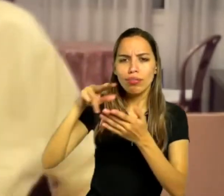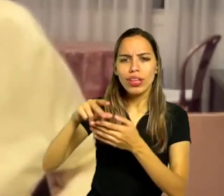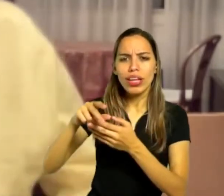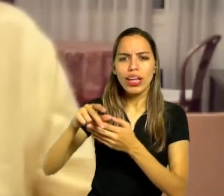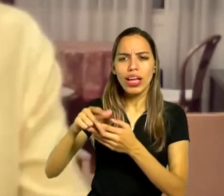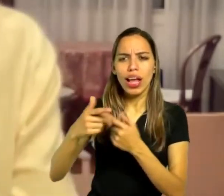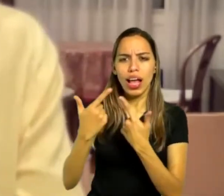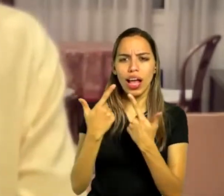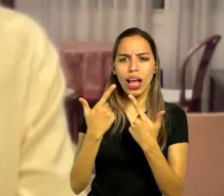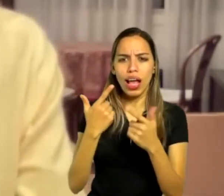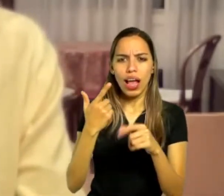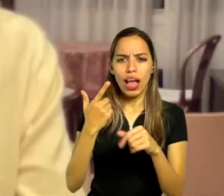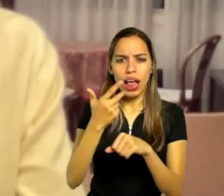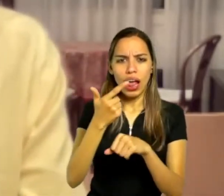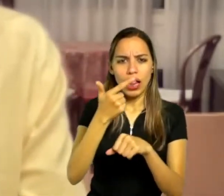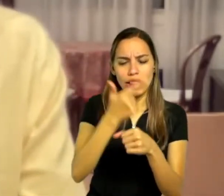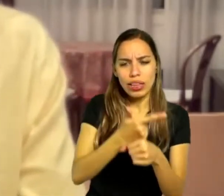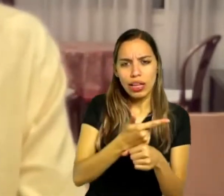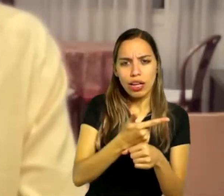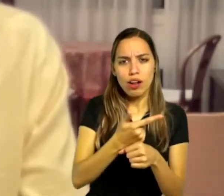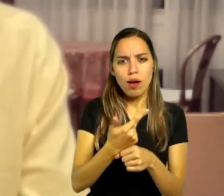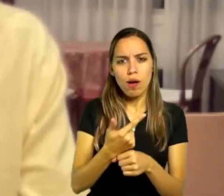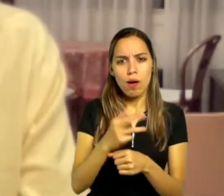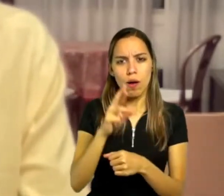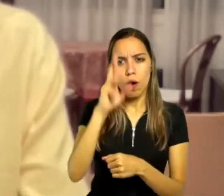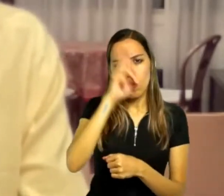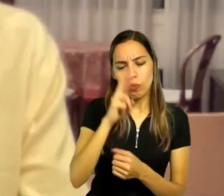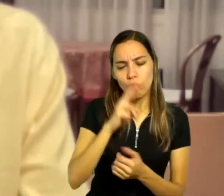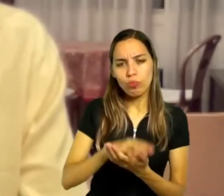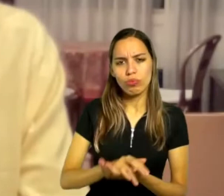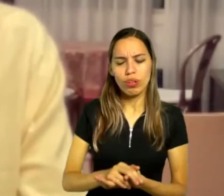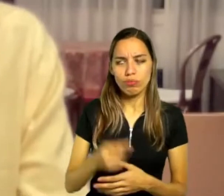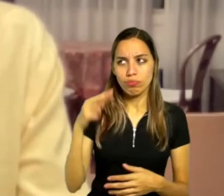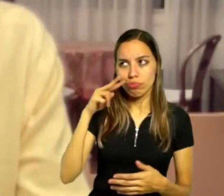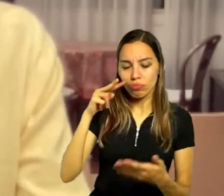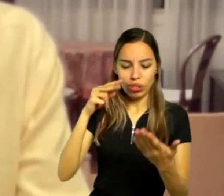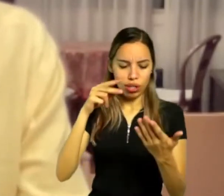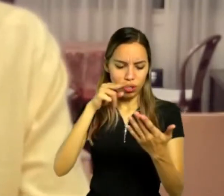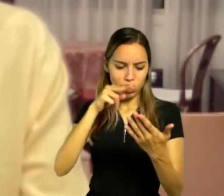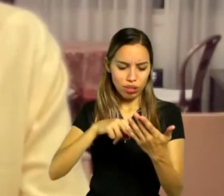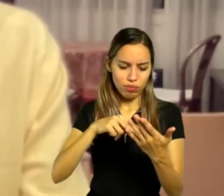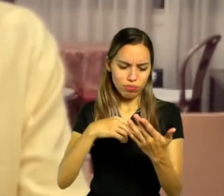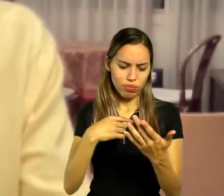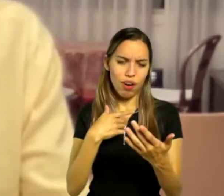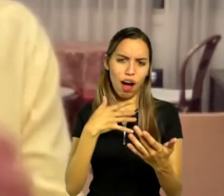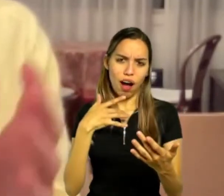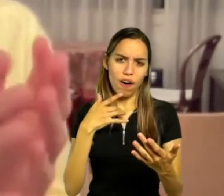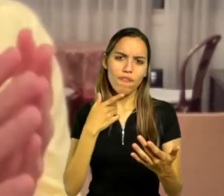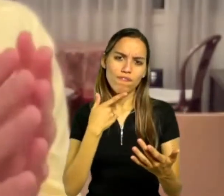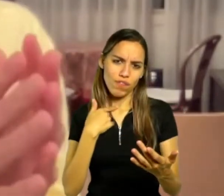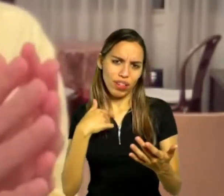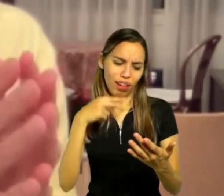alguns clássicos russos. E